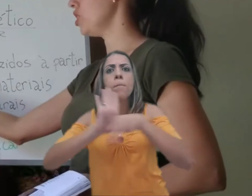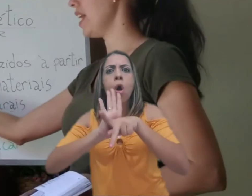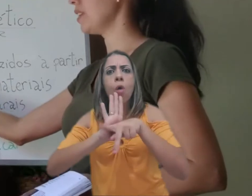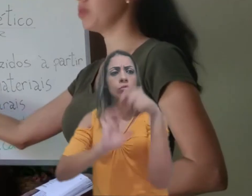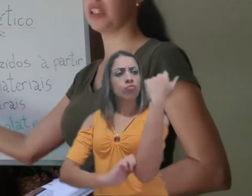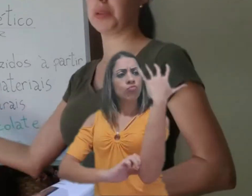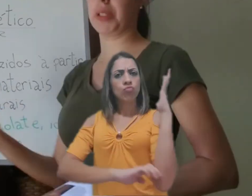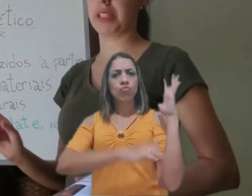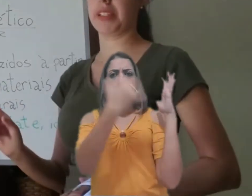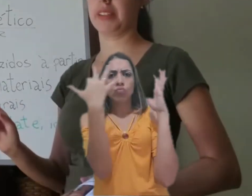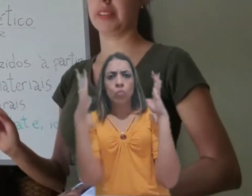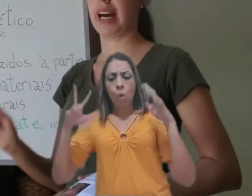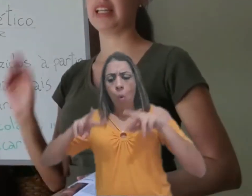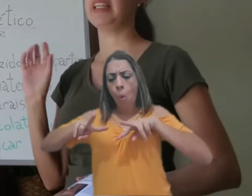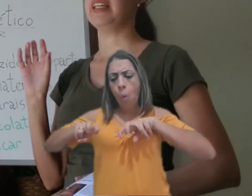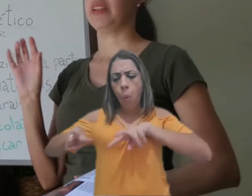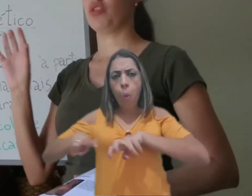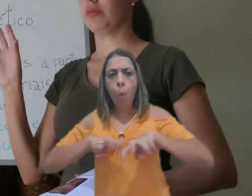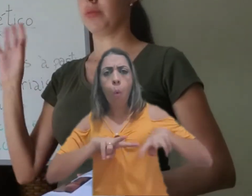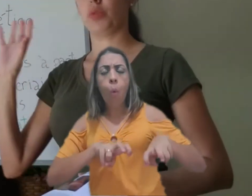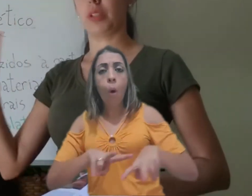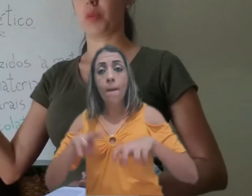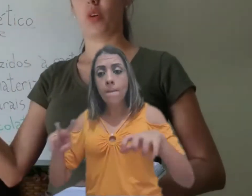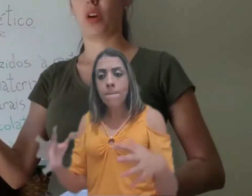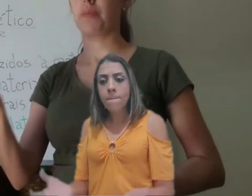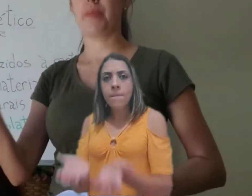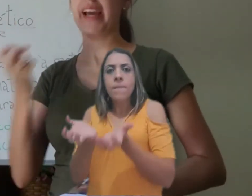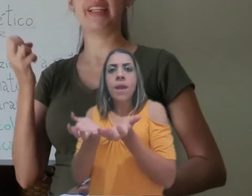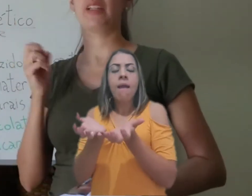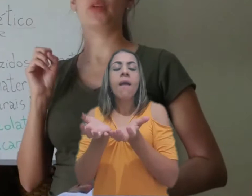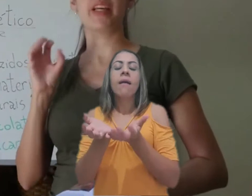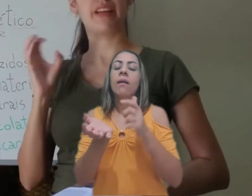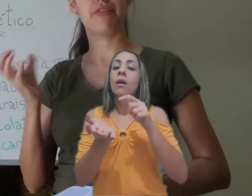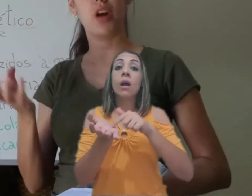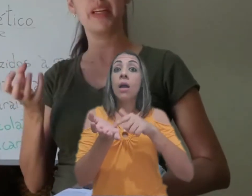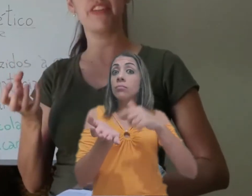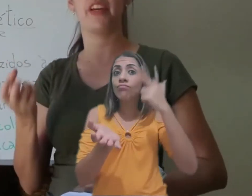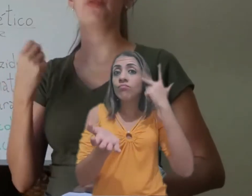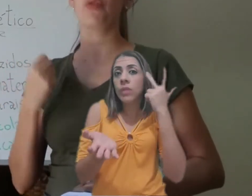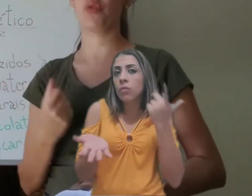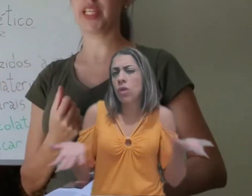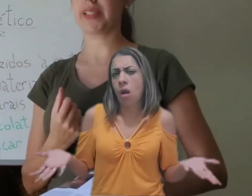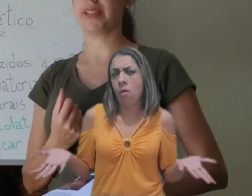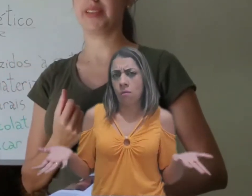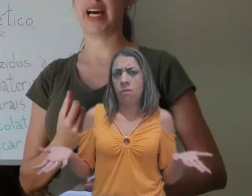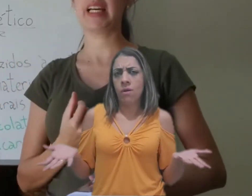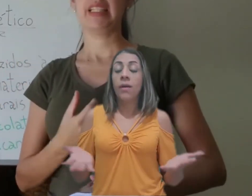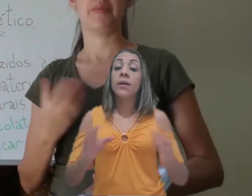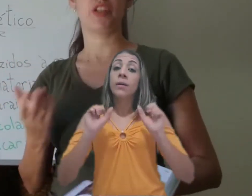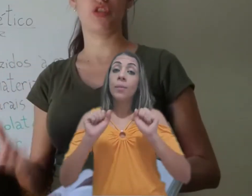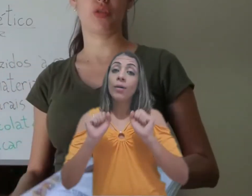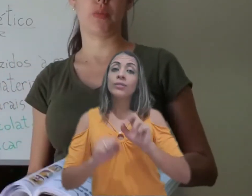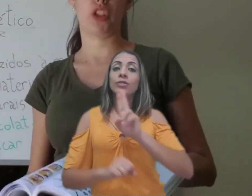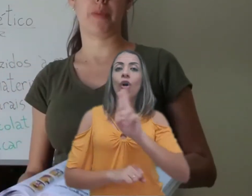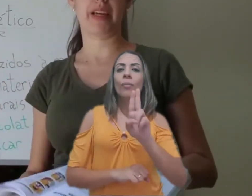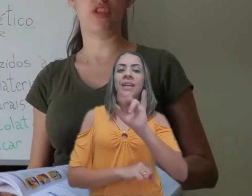obtido direto na natureza, tá? Então, você pega ele na natureza na forma que ele vem e você utiliza, tá? Também